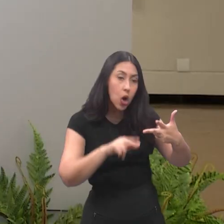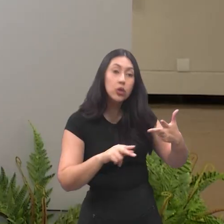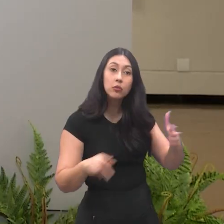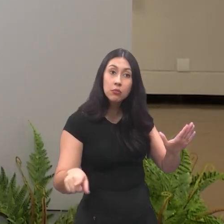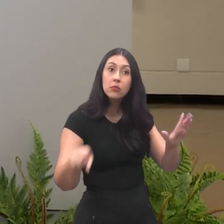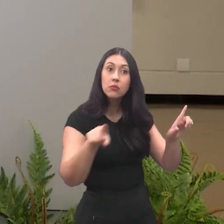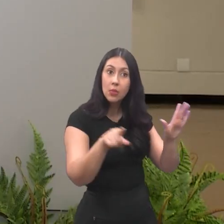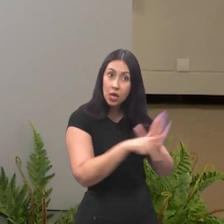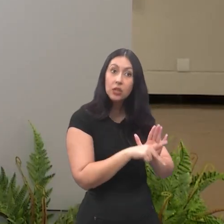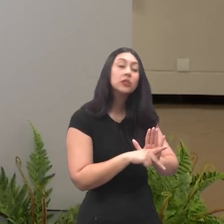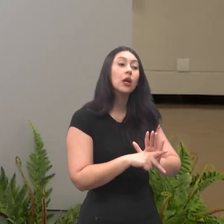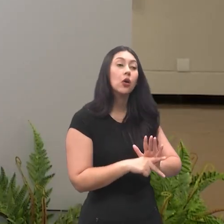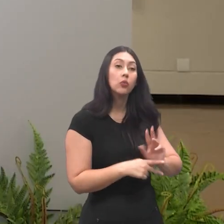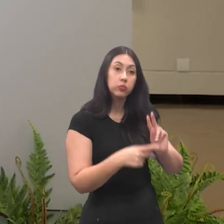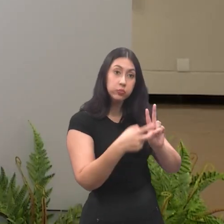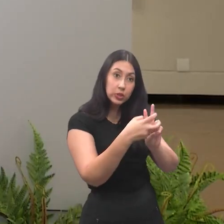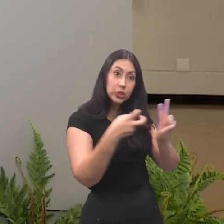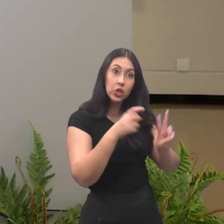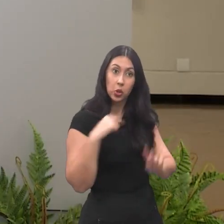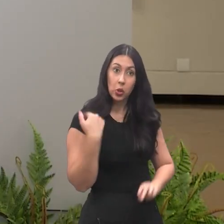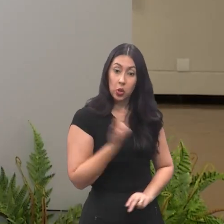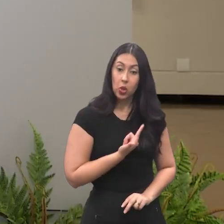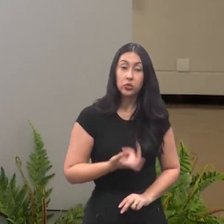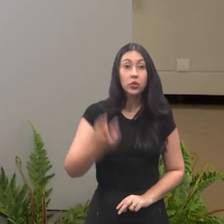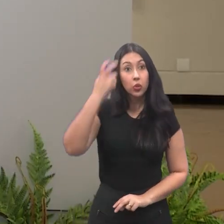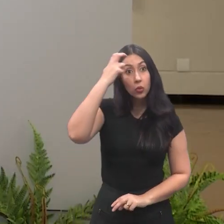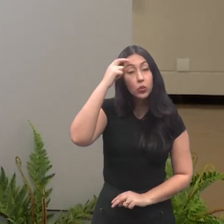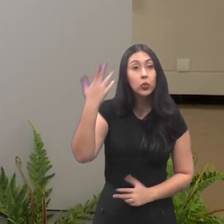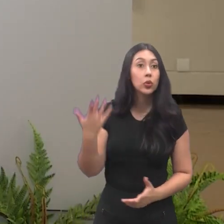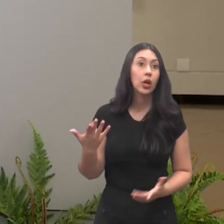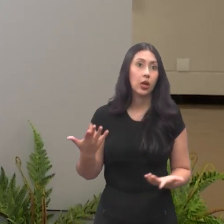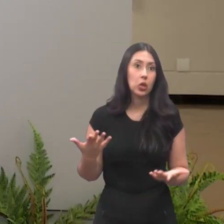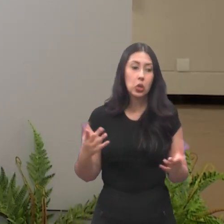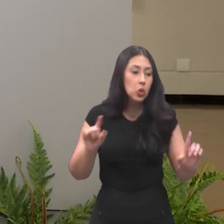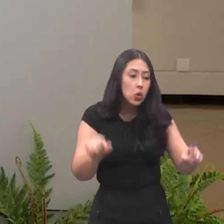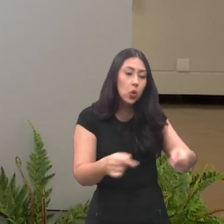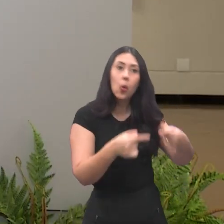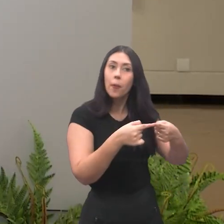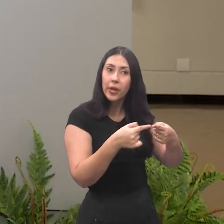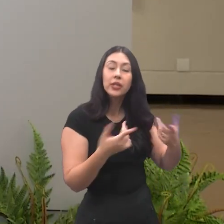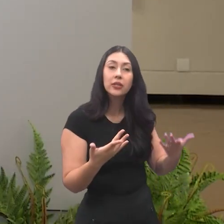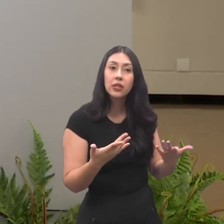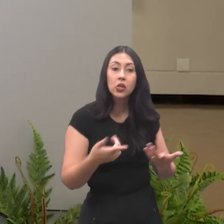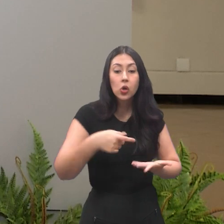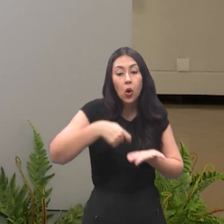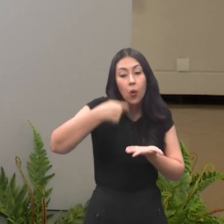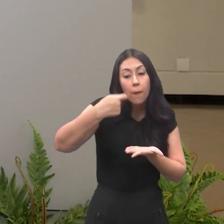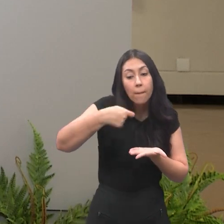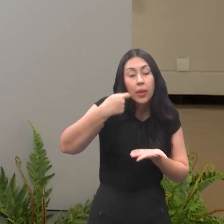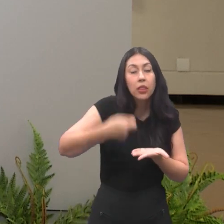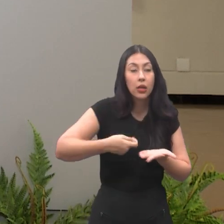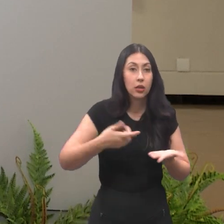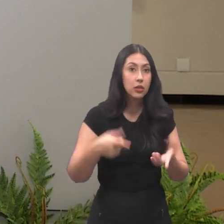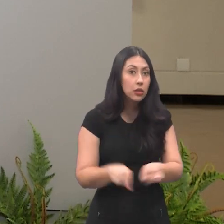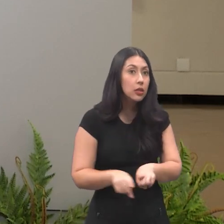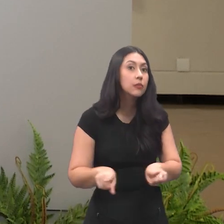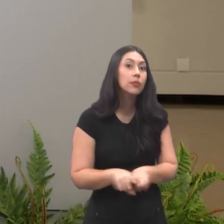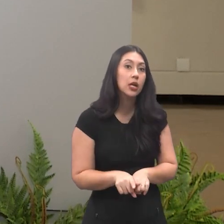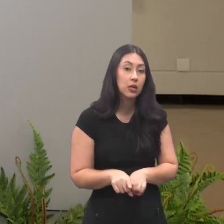cultura tem tudo a ver com os indígenas, a mandioca, né? Então a